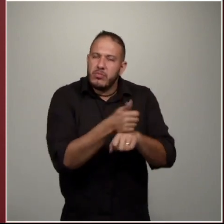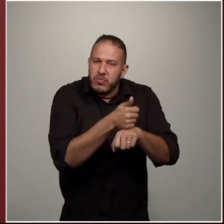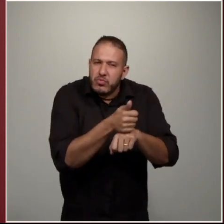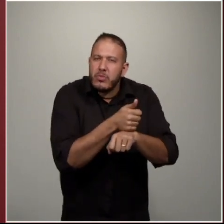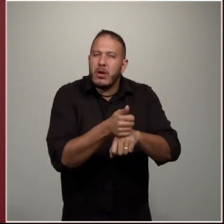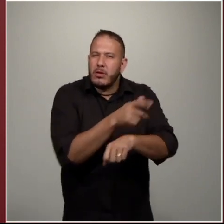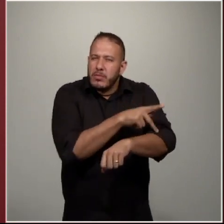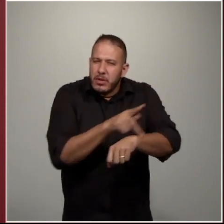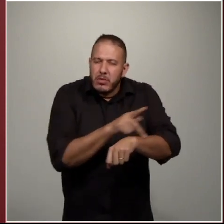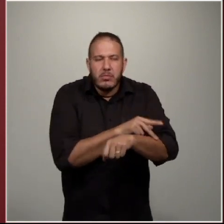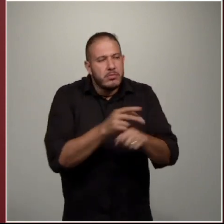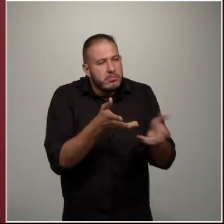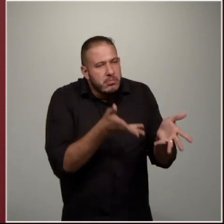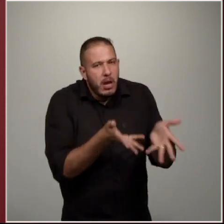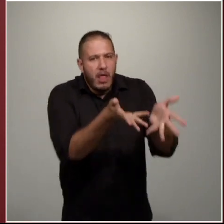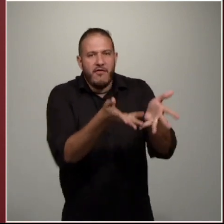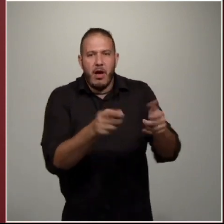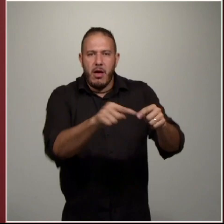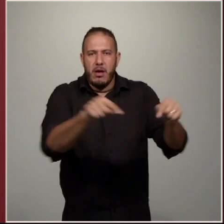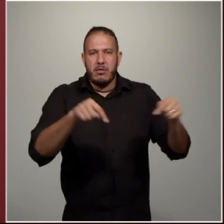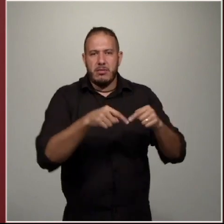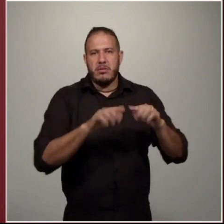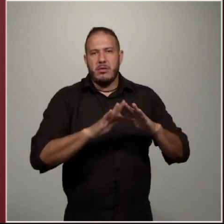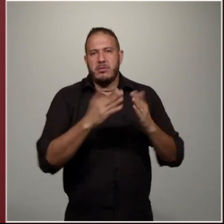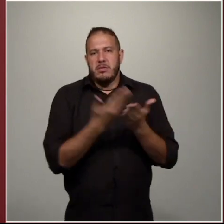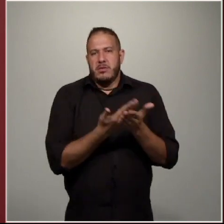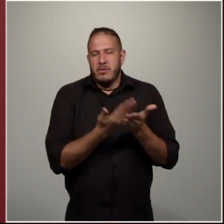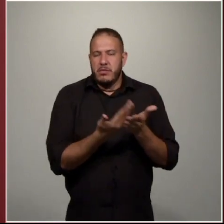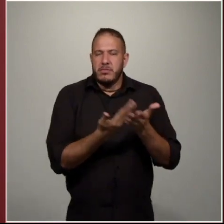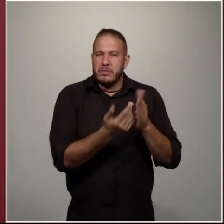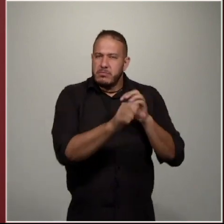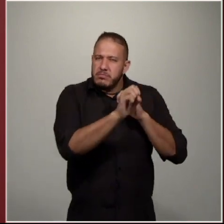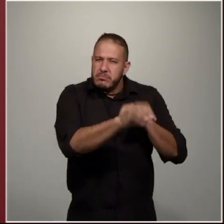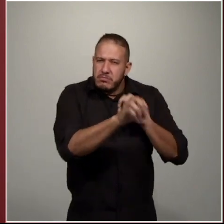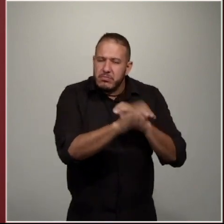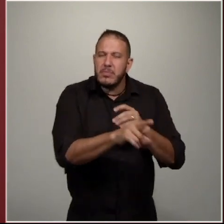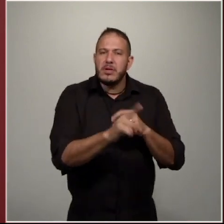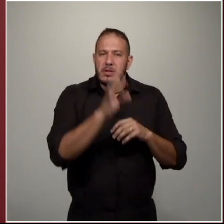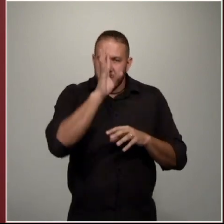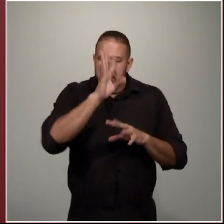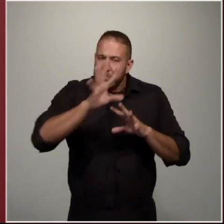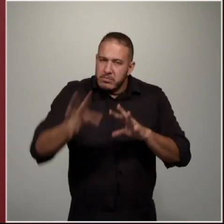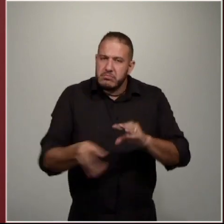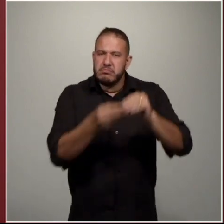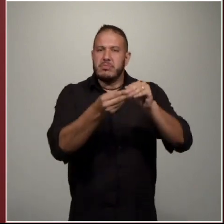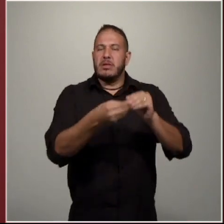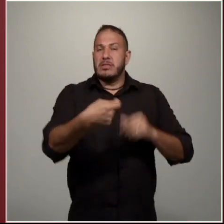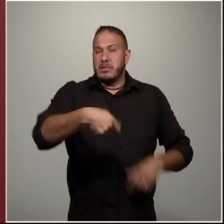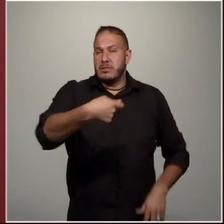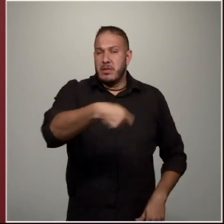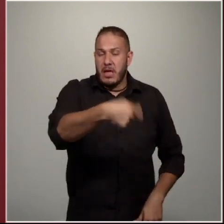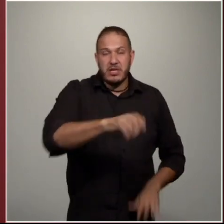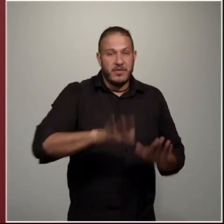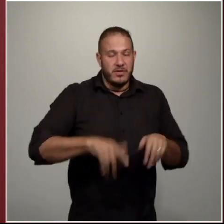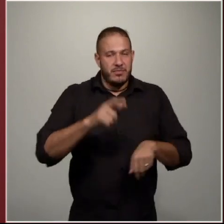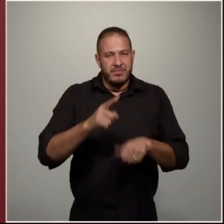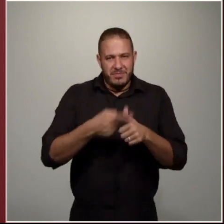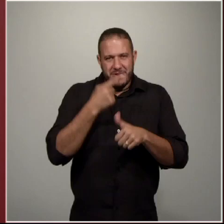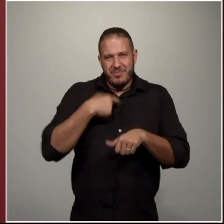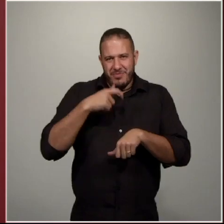e se levar para a sala de aula é é suprir essas necessidades da que vem ali no primeiro ponto da pergunta